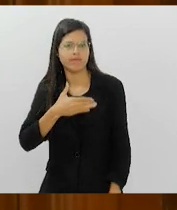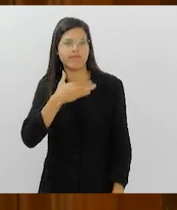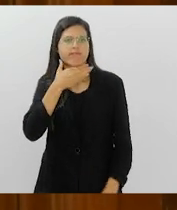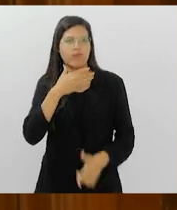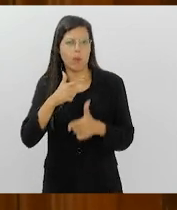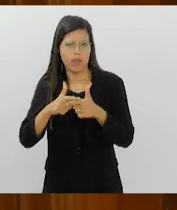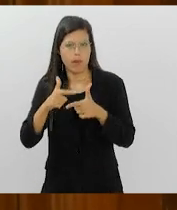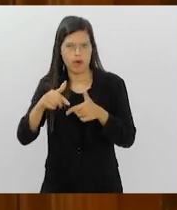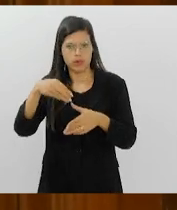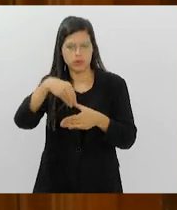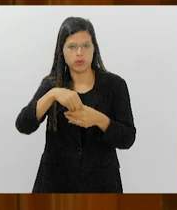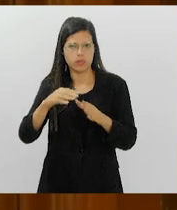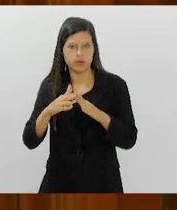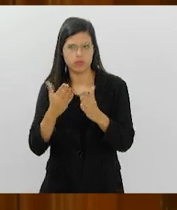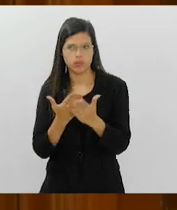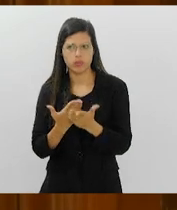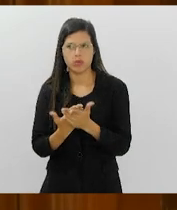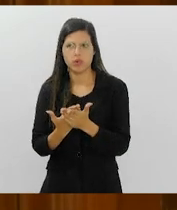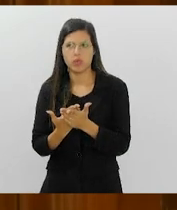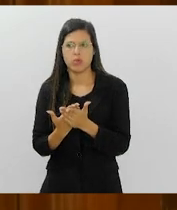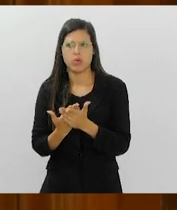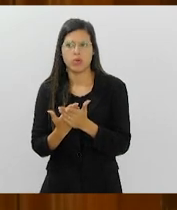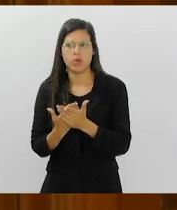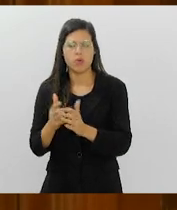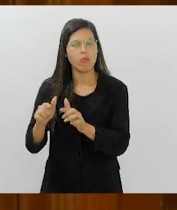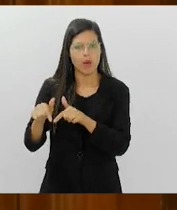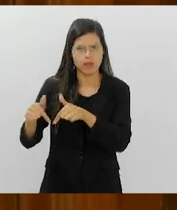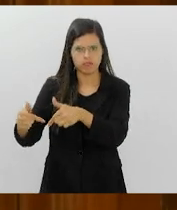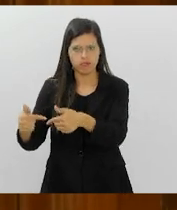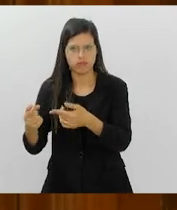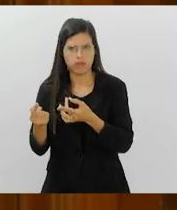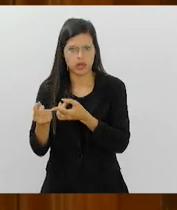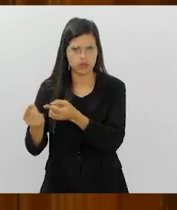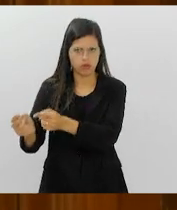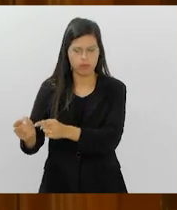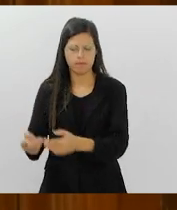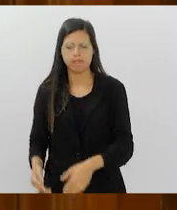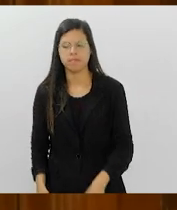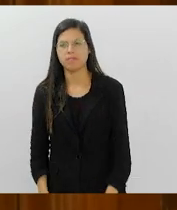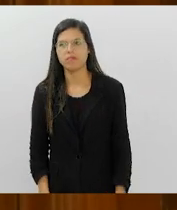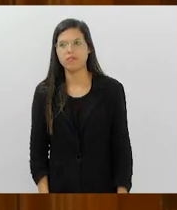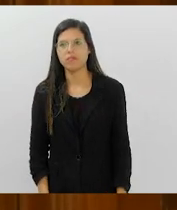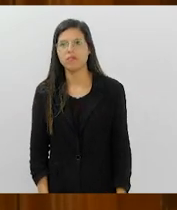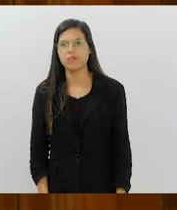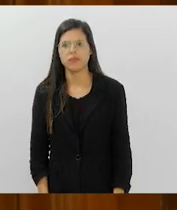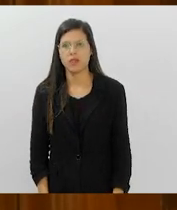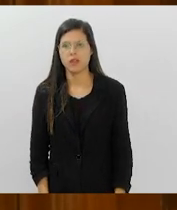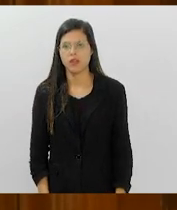escolar, nomeadamente o ataque ativo em ambiente escolar, né? Ao mesmo tempo,